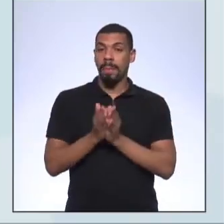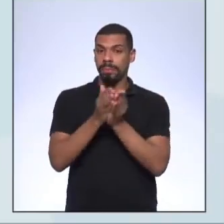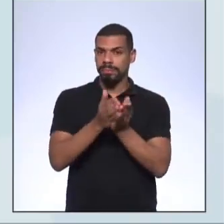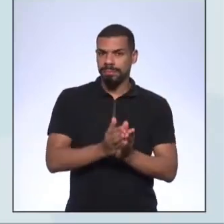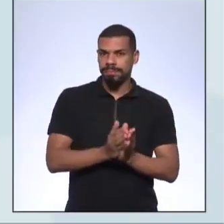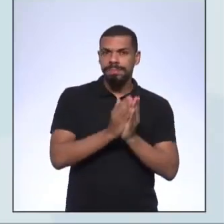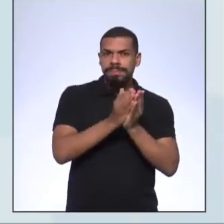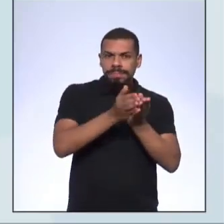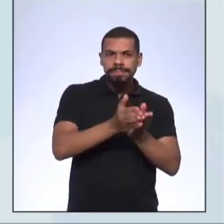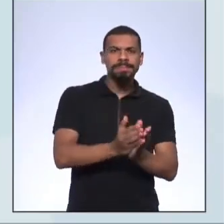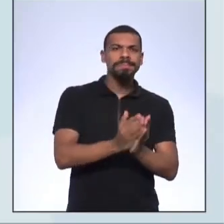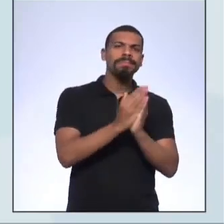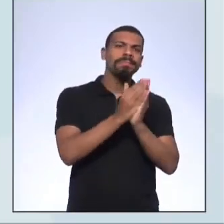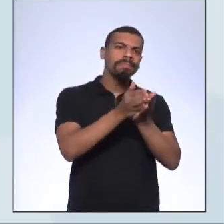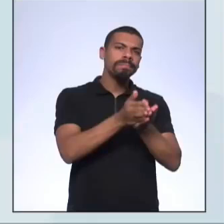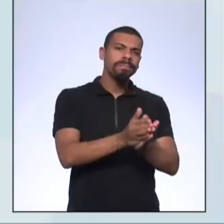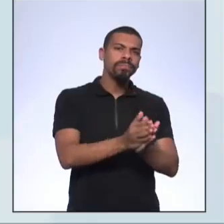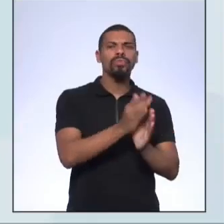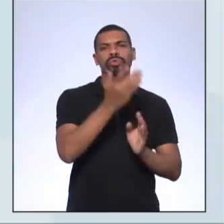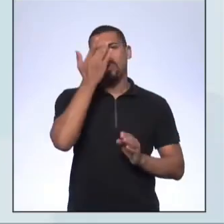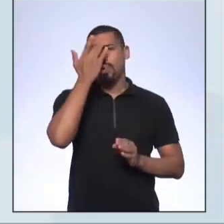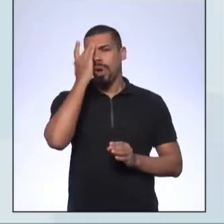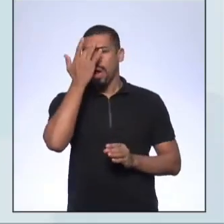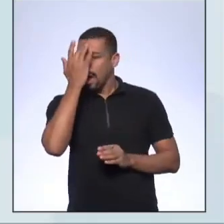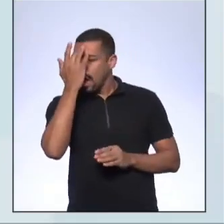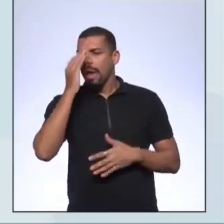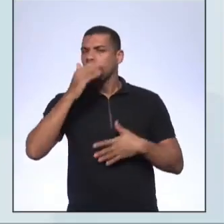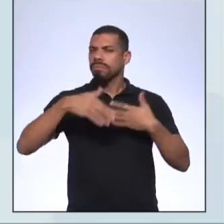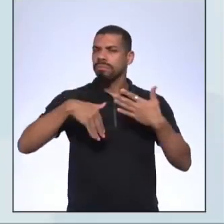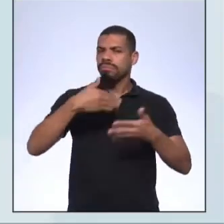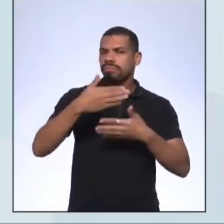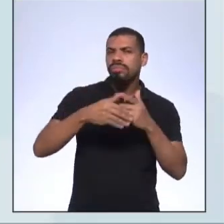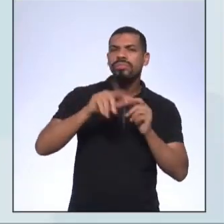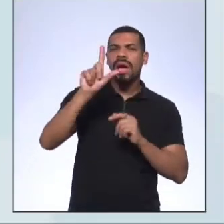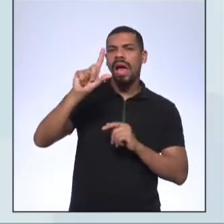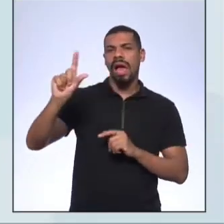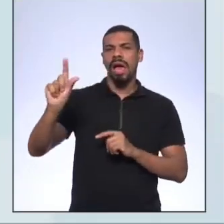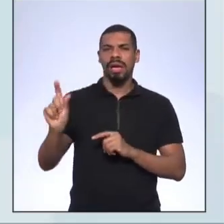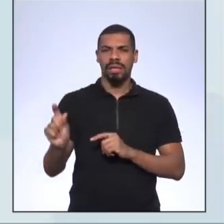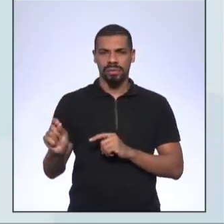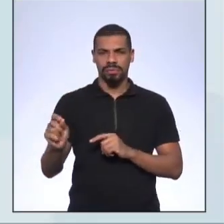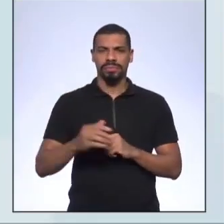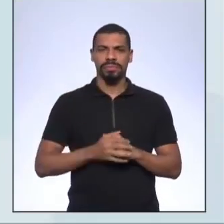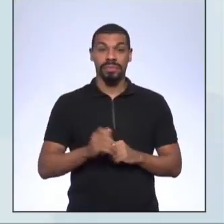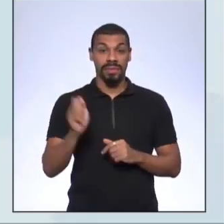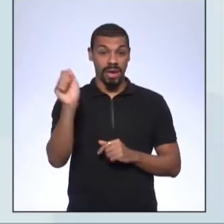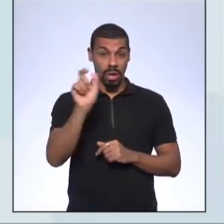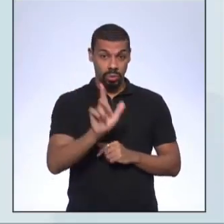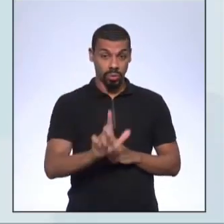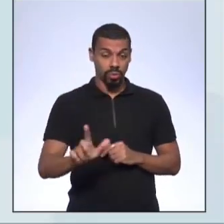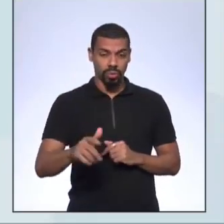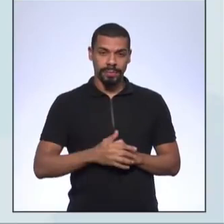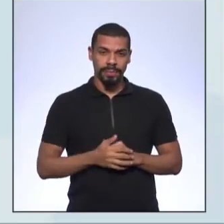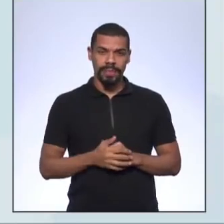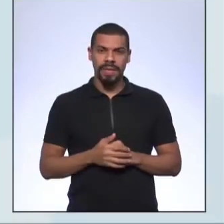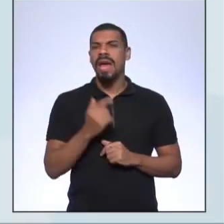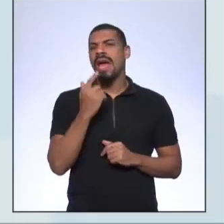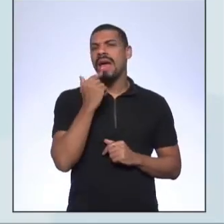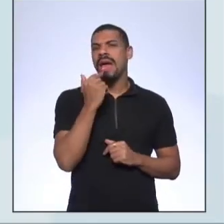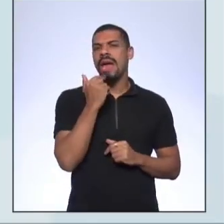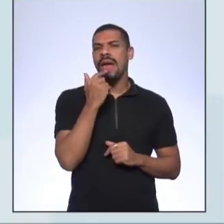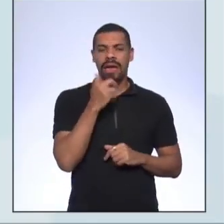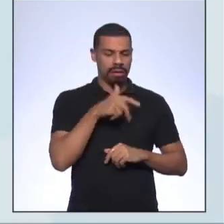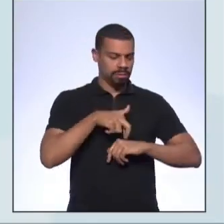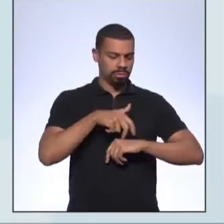aquele comércio que era Índia, Arábia, e depois a Itália pegava essa linhazinha em azul. Tá? E tinha a rota terrestre,